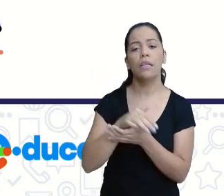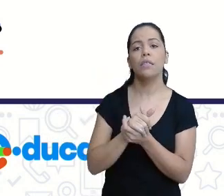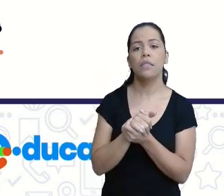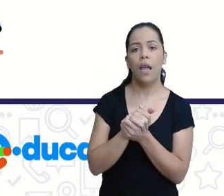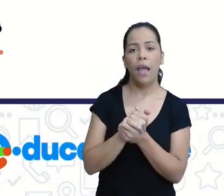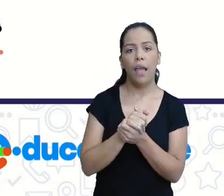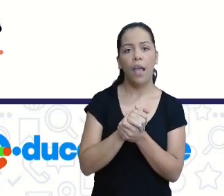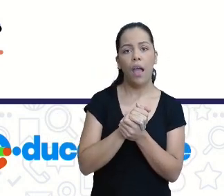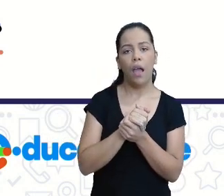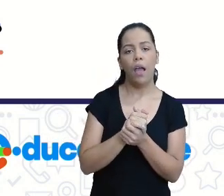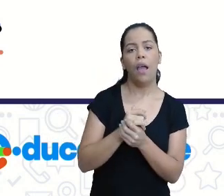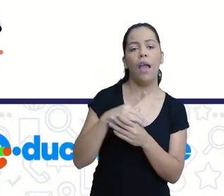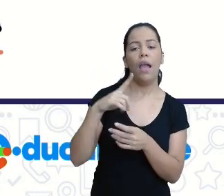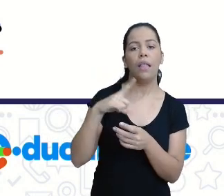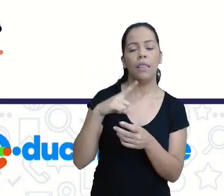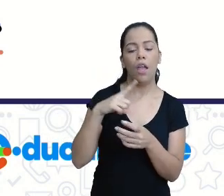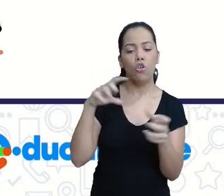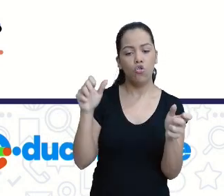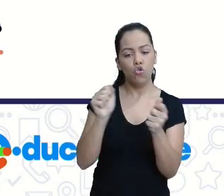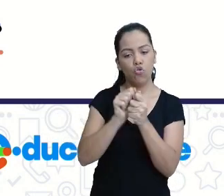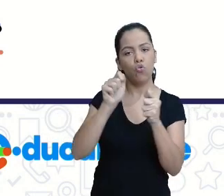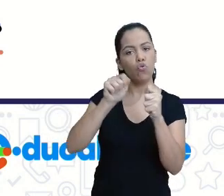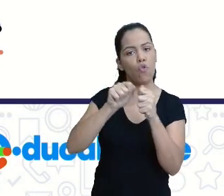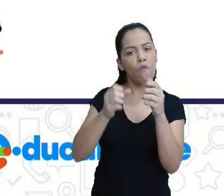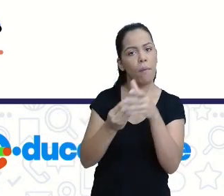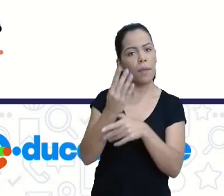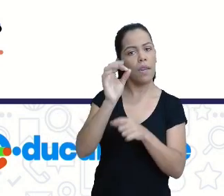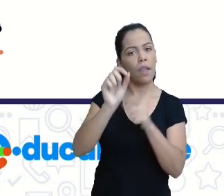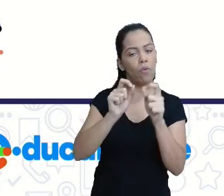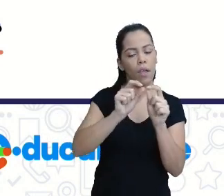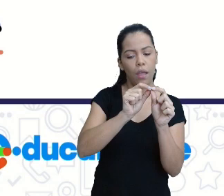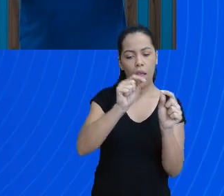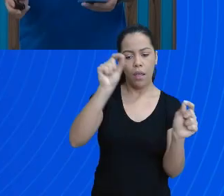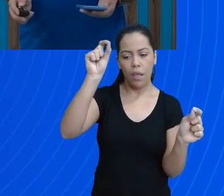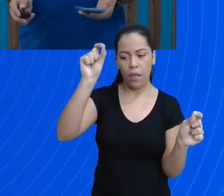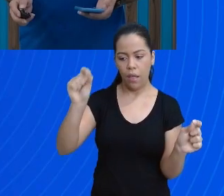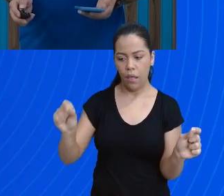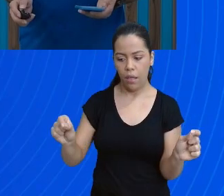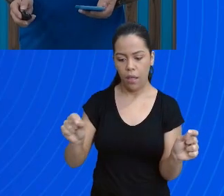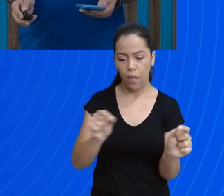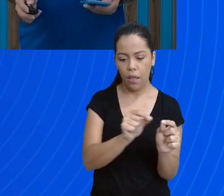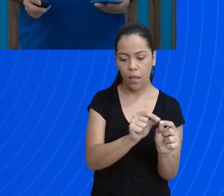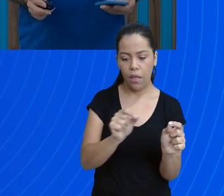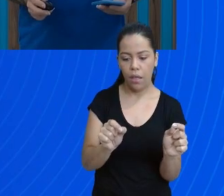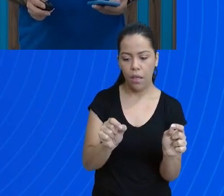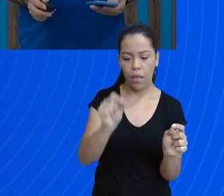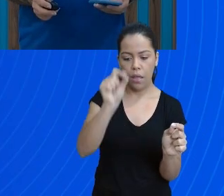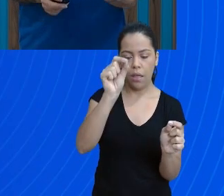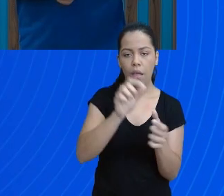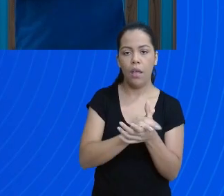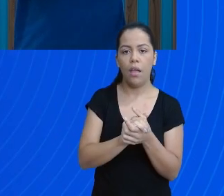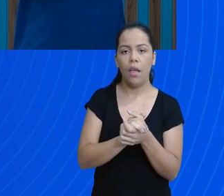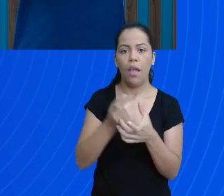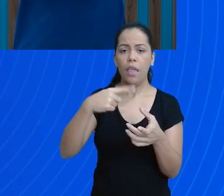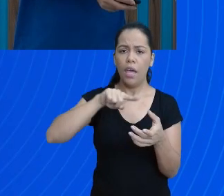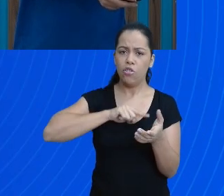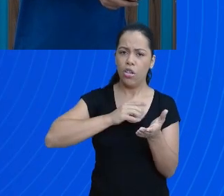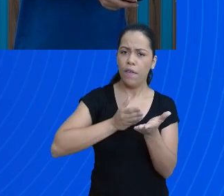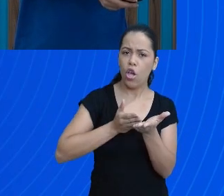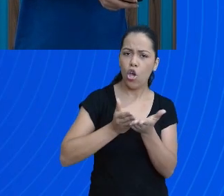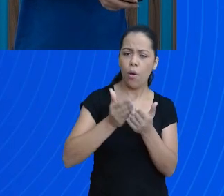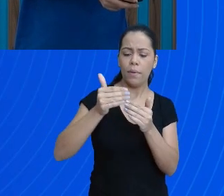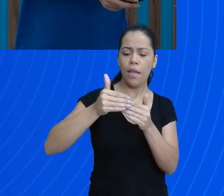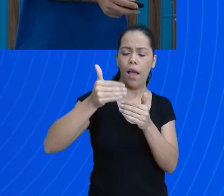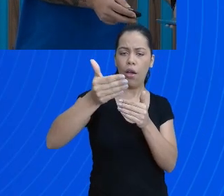eles compõem o triângulo retângulo dessa forma, né? E a gente parte agora para tentar entender por que